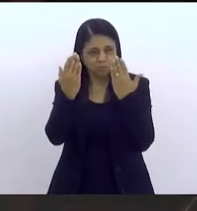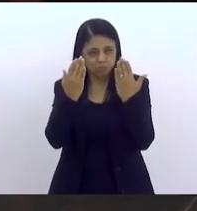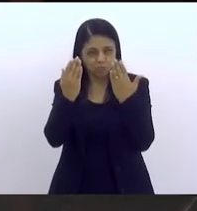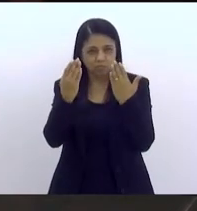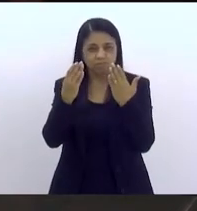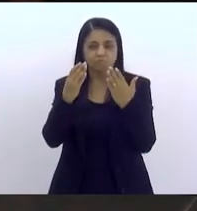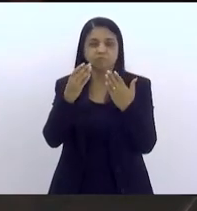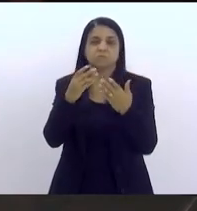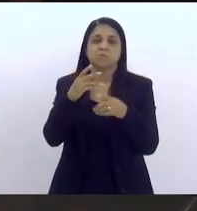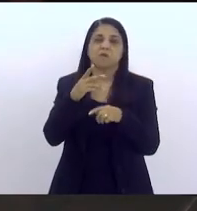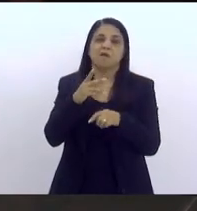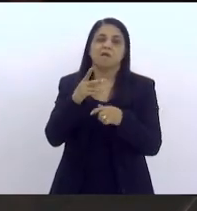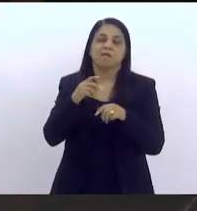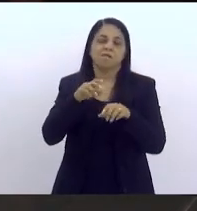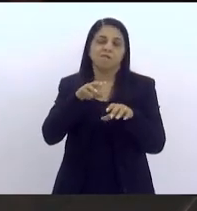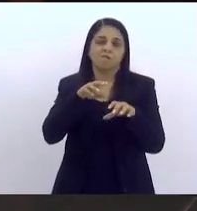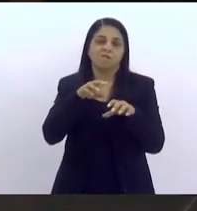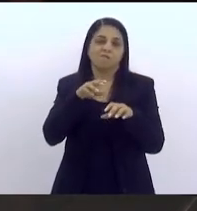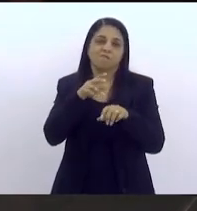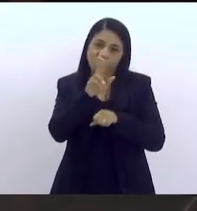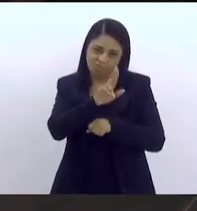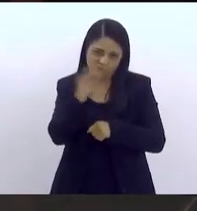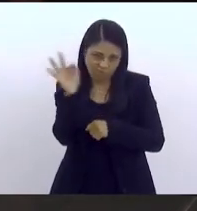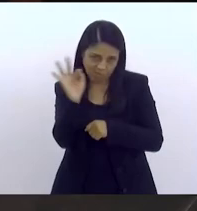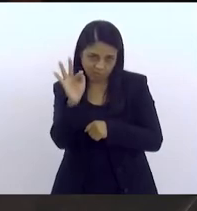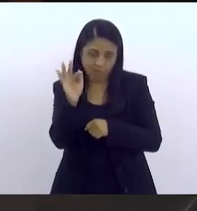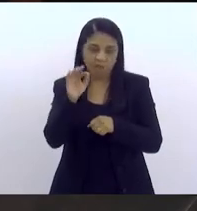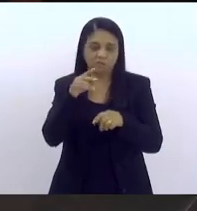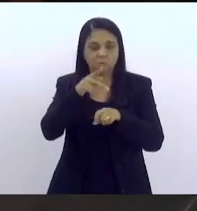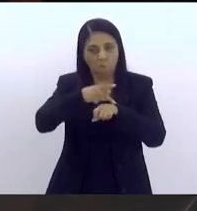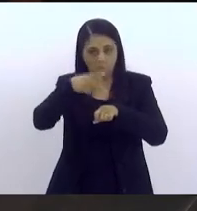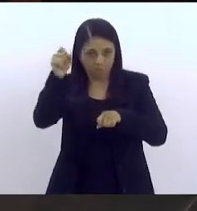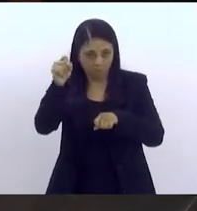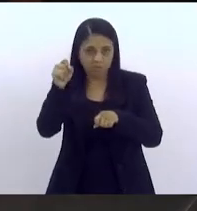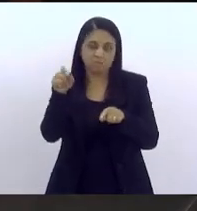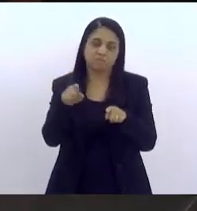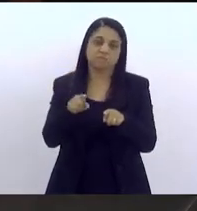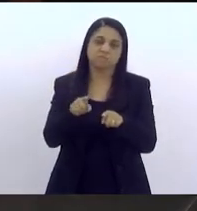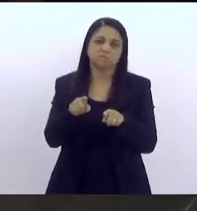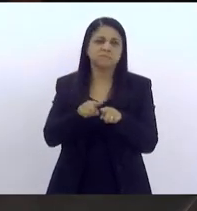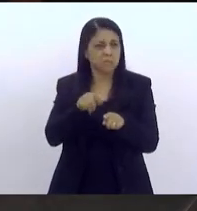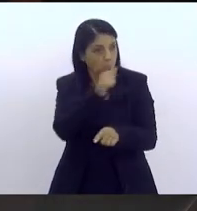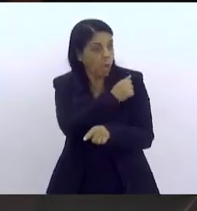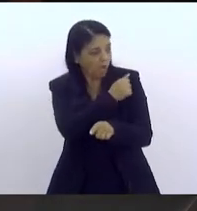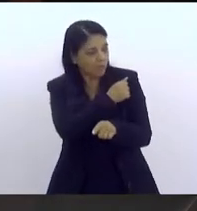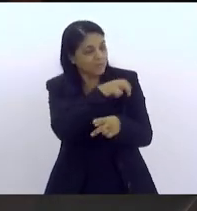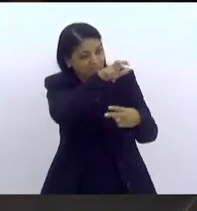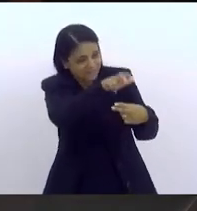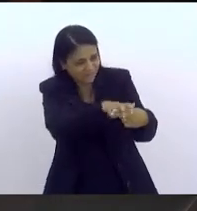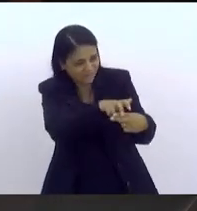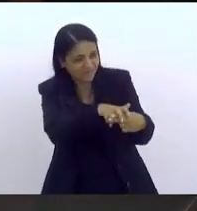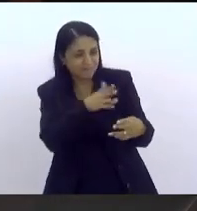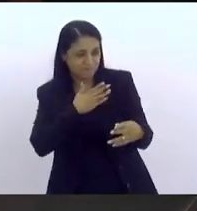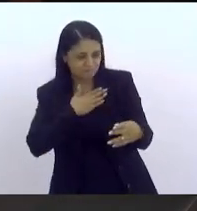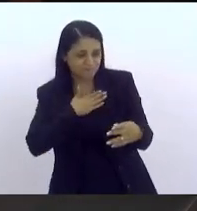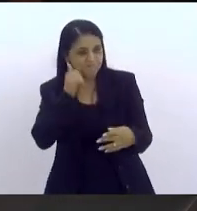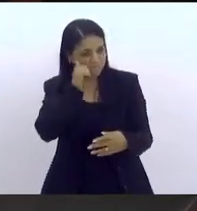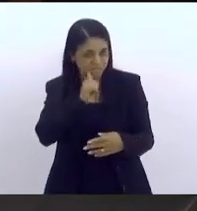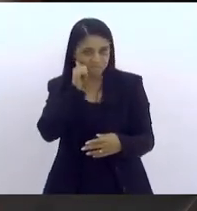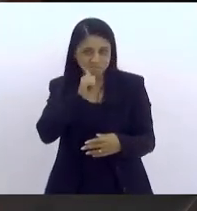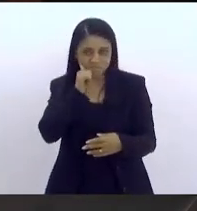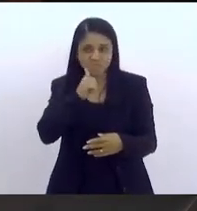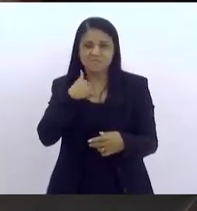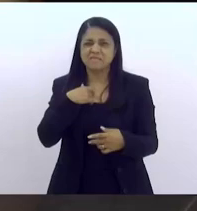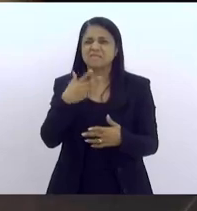graduação e pós-graduação tem uma aluna minha sentada aqui para